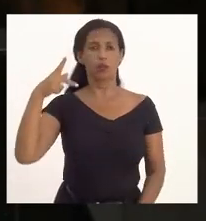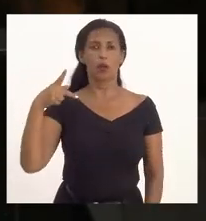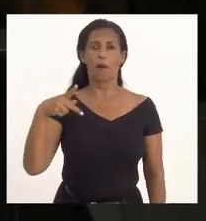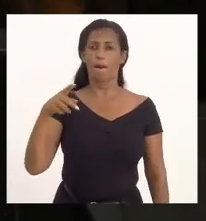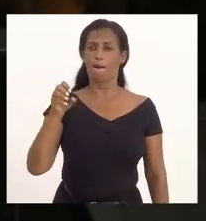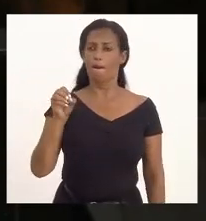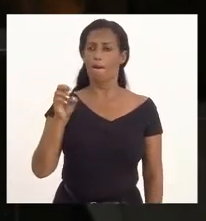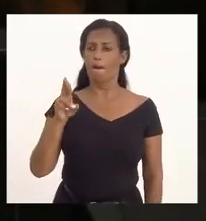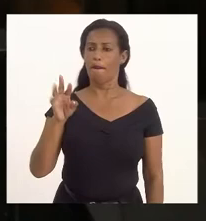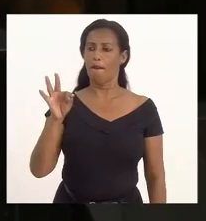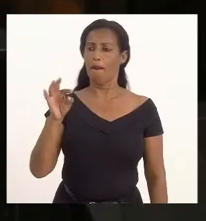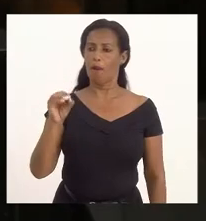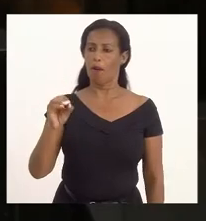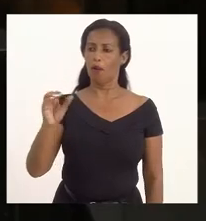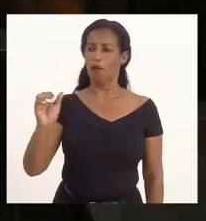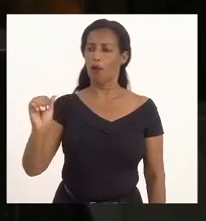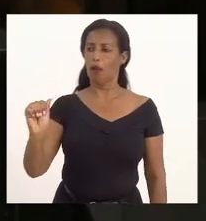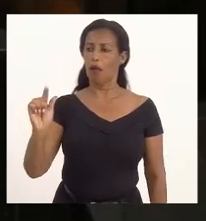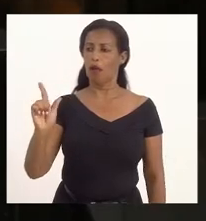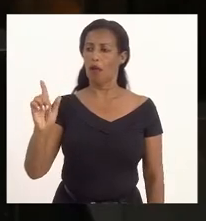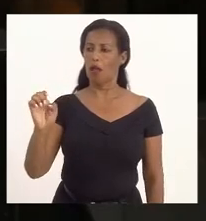Alegre,